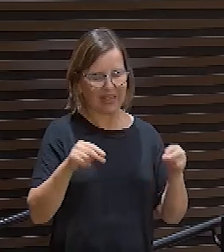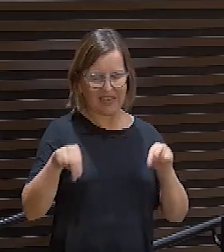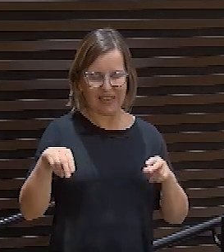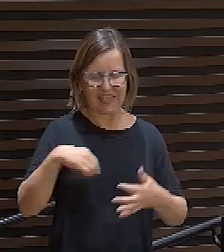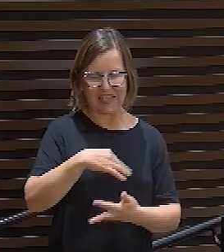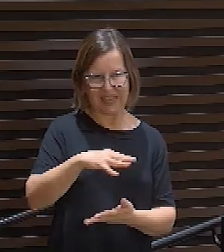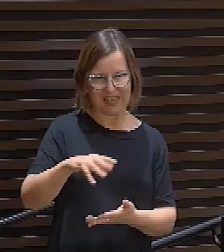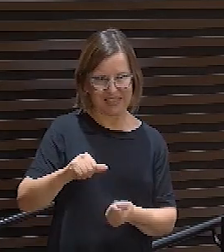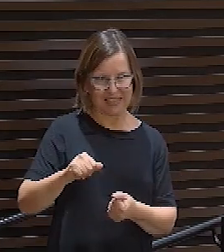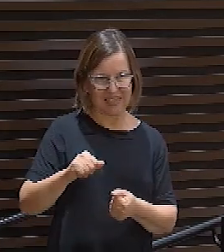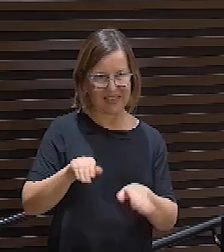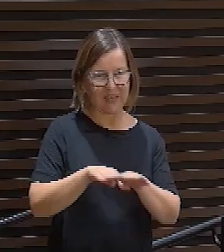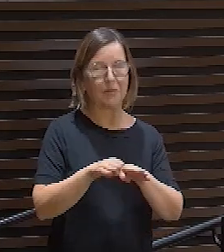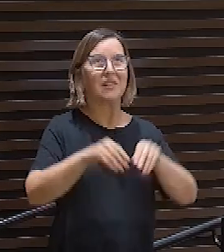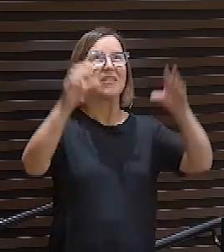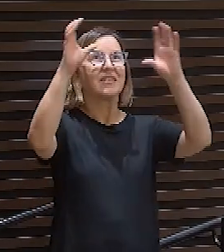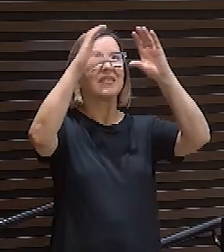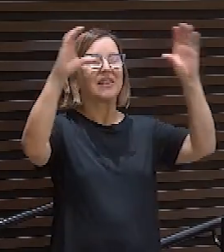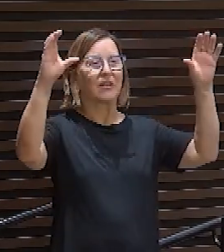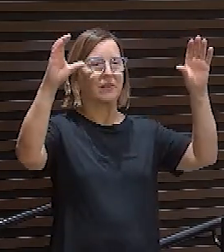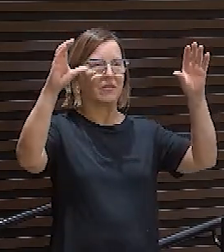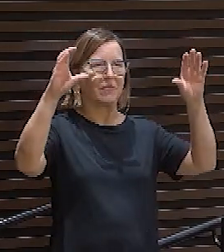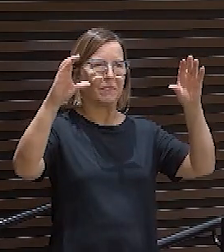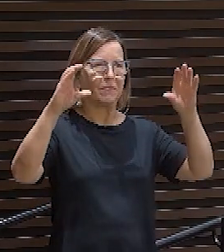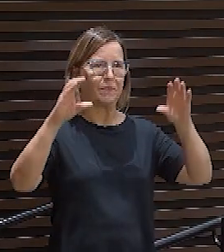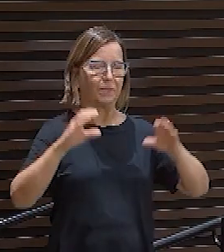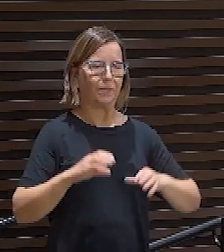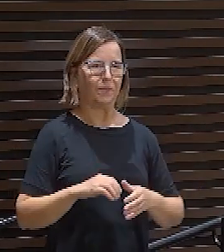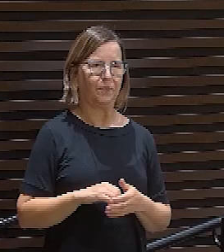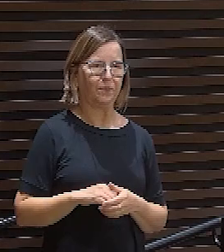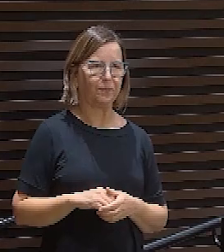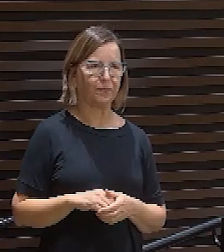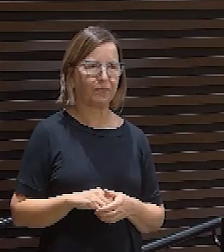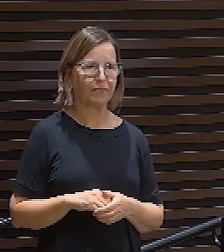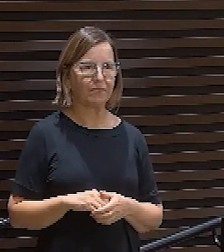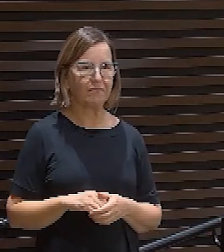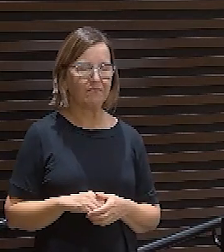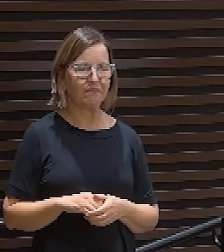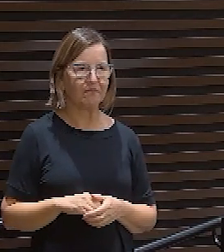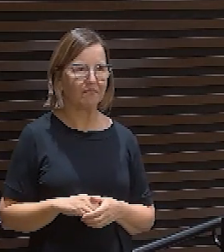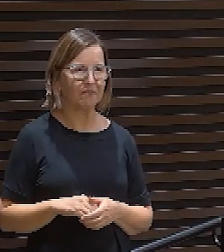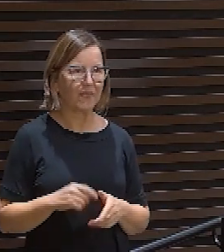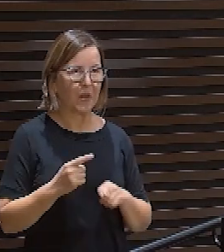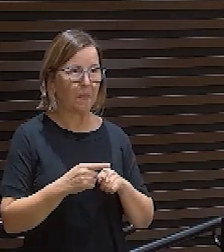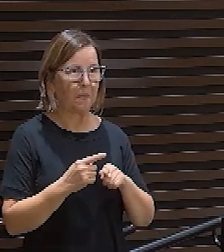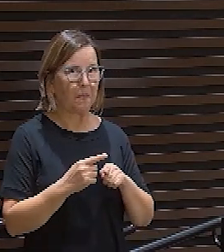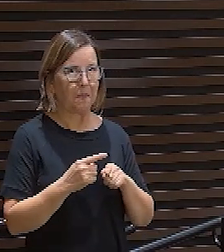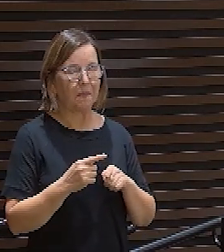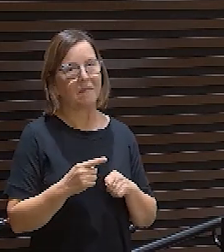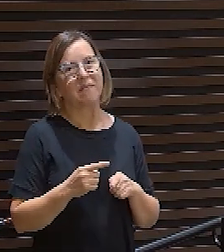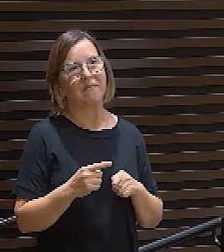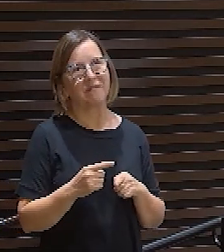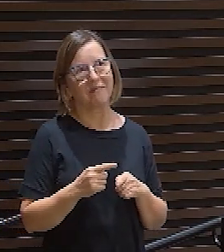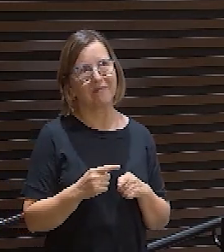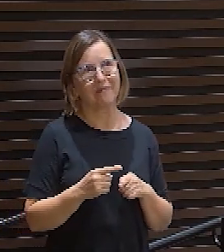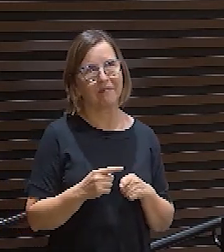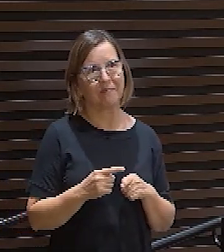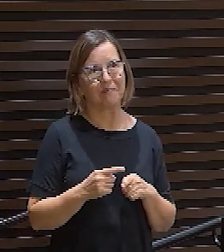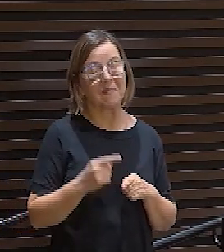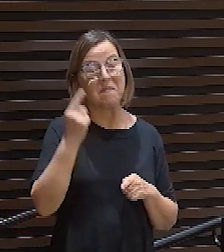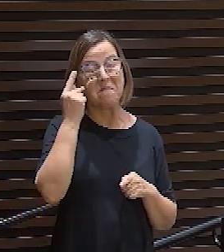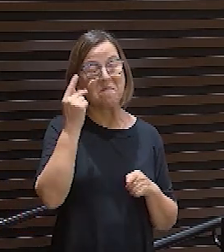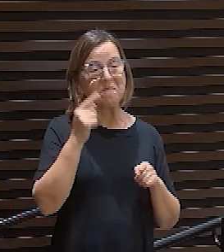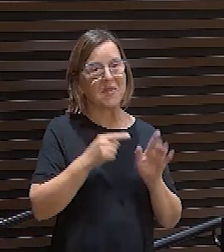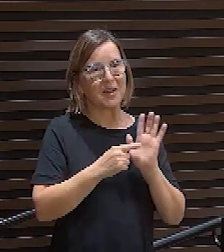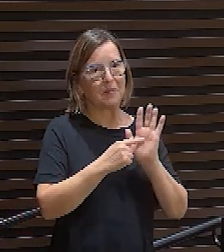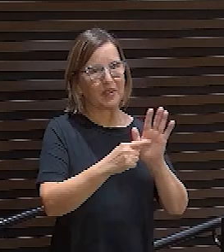nos céus, porque ele fará isso pela manifestação da glória que há em nós. Aqueles que eram os seus inimigos.